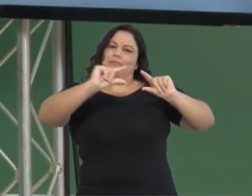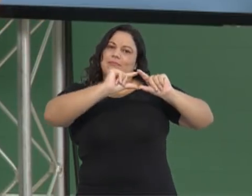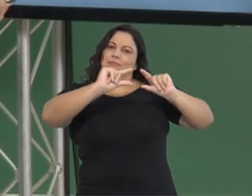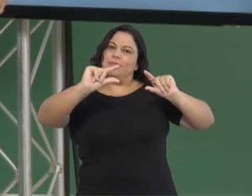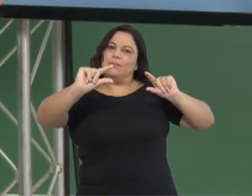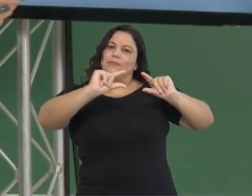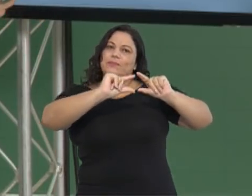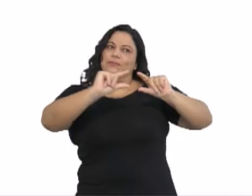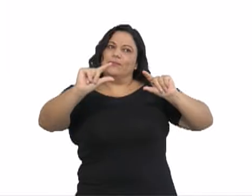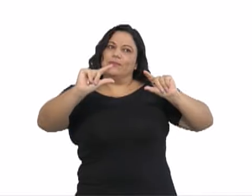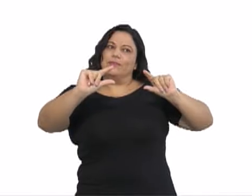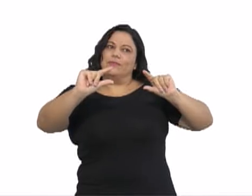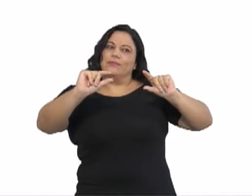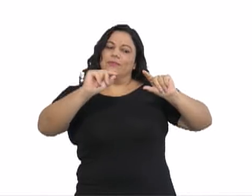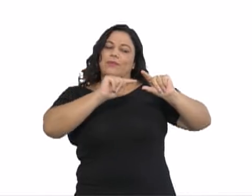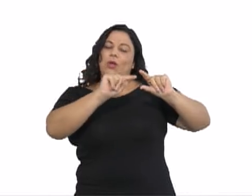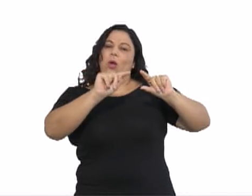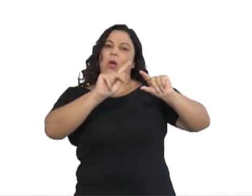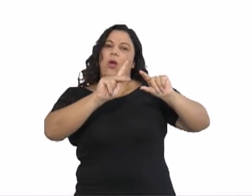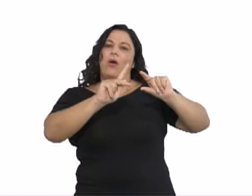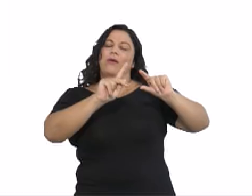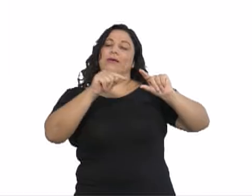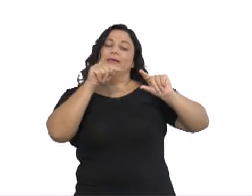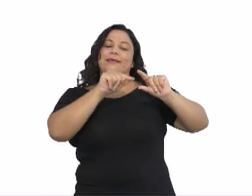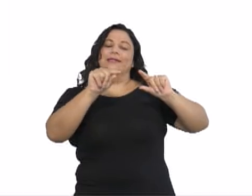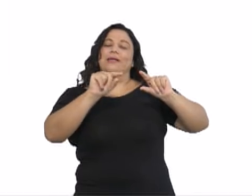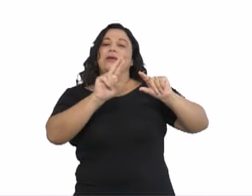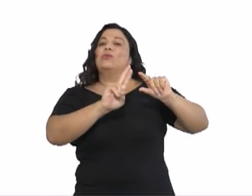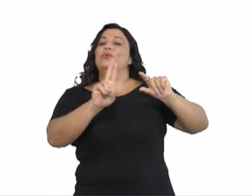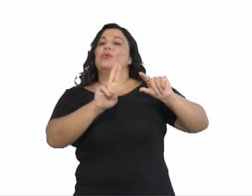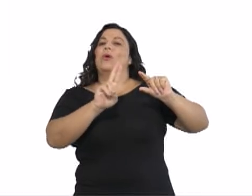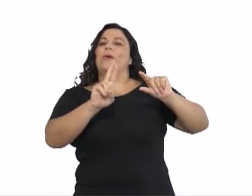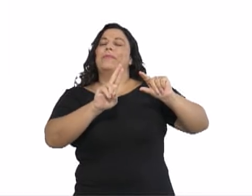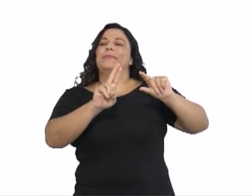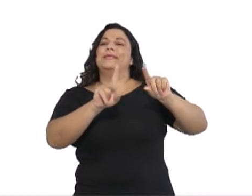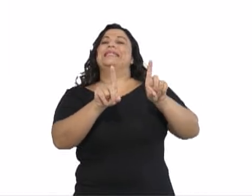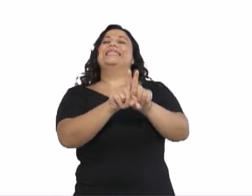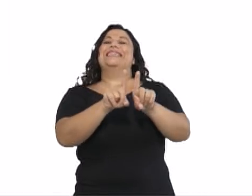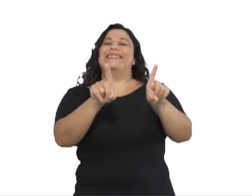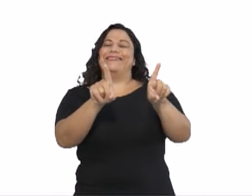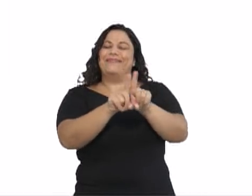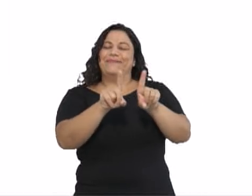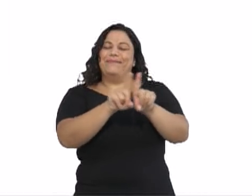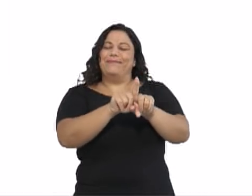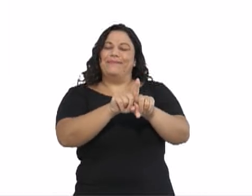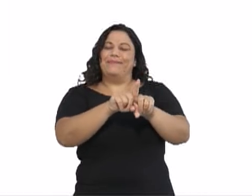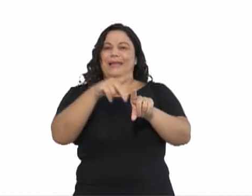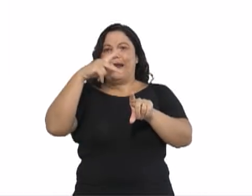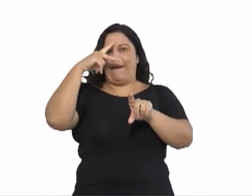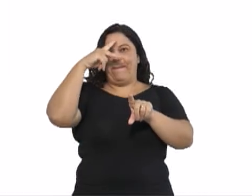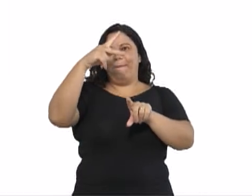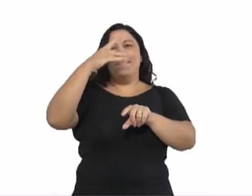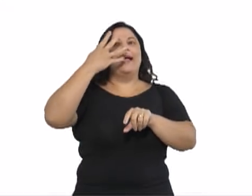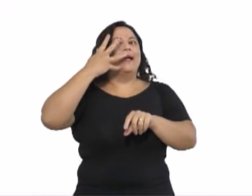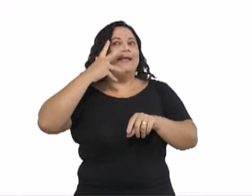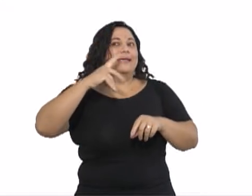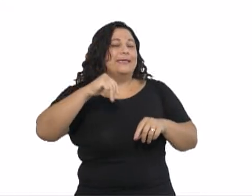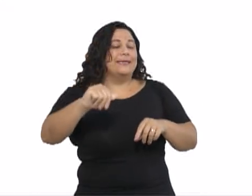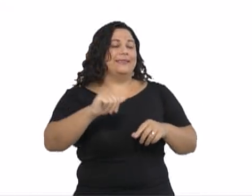revista. Time for Kids, ou seja, revista também para as crianças.